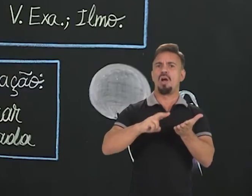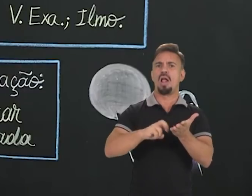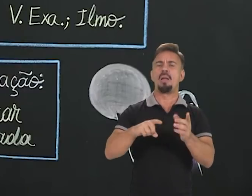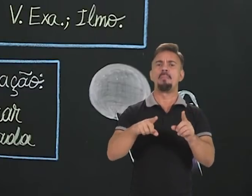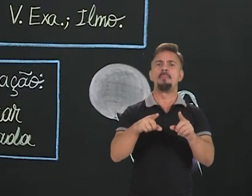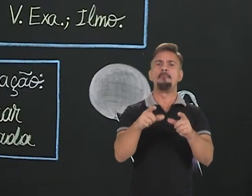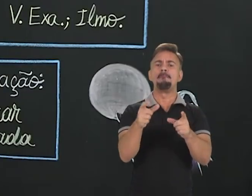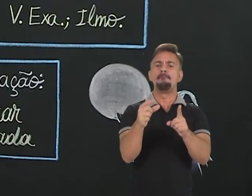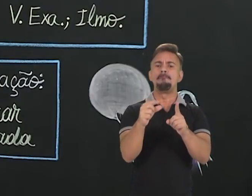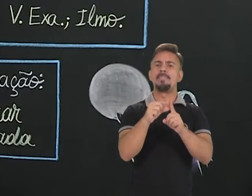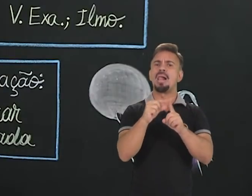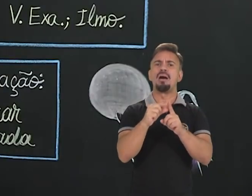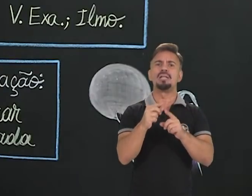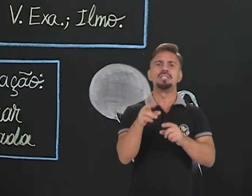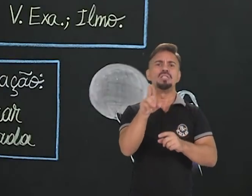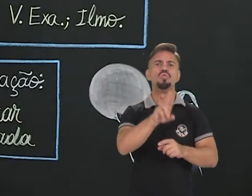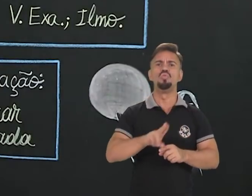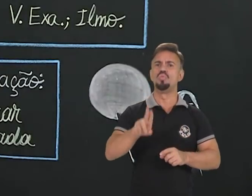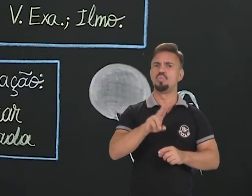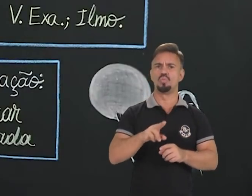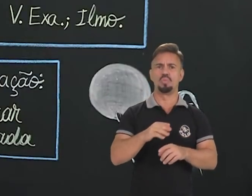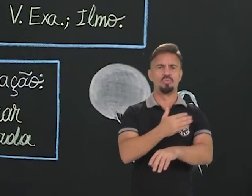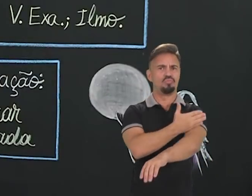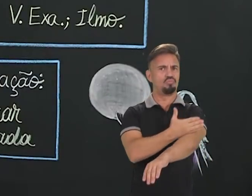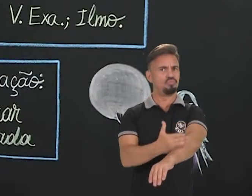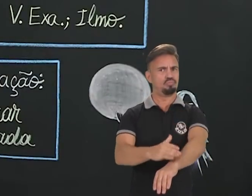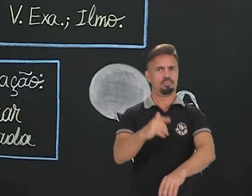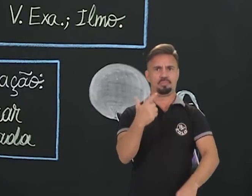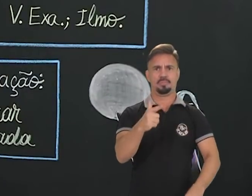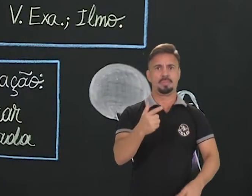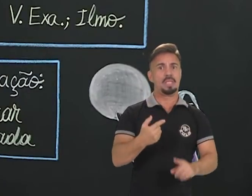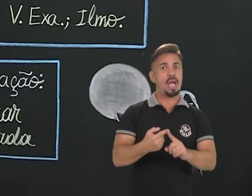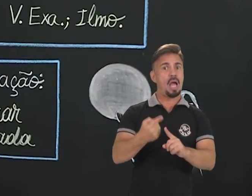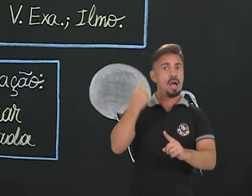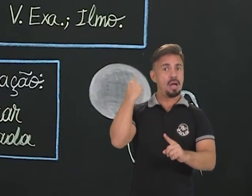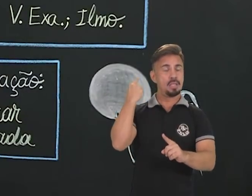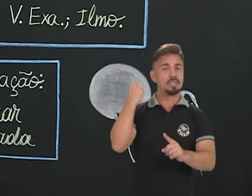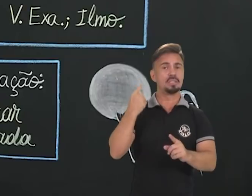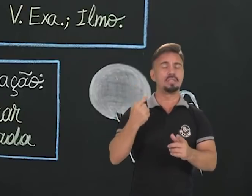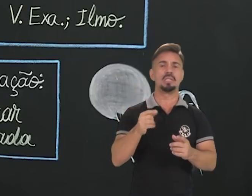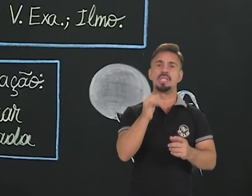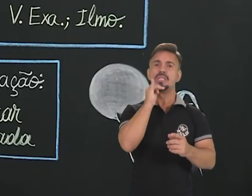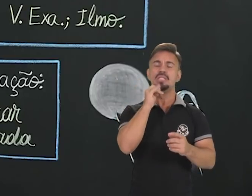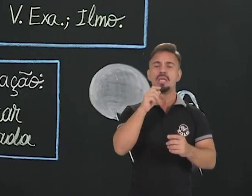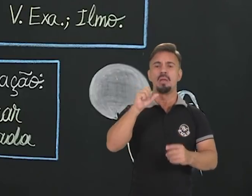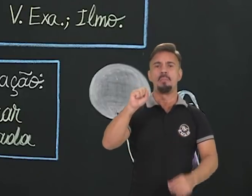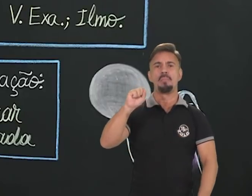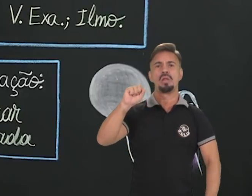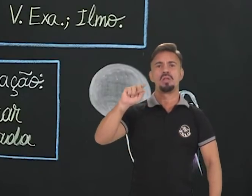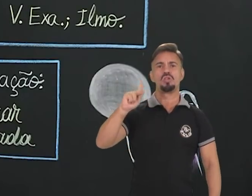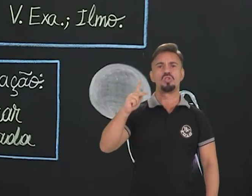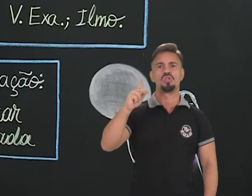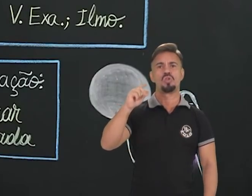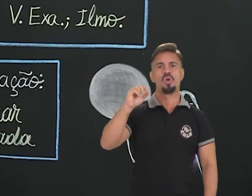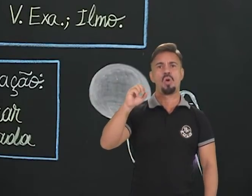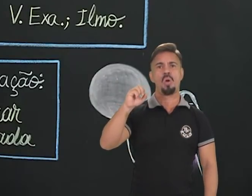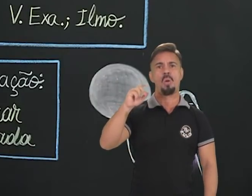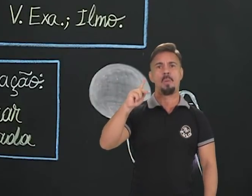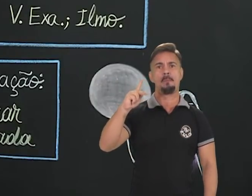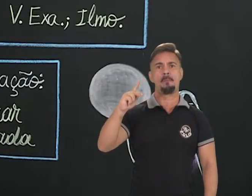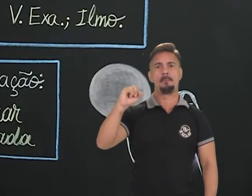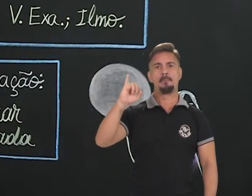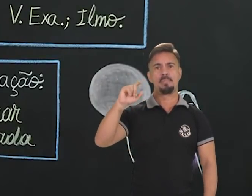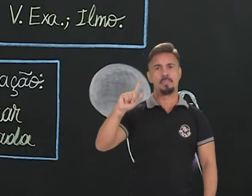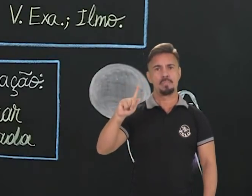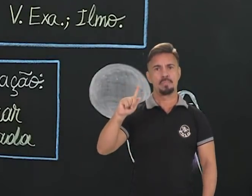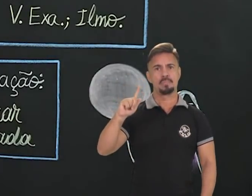gente não estava acostumado a usar, com as quais a gente não tinha costume. Então, perceba, a palavra shopping center. Como pensar hoje no contexto